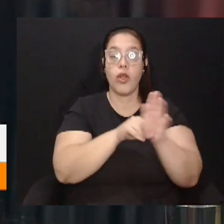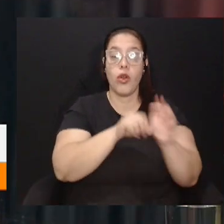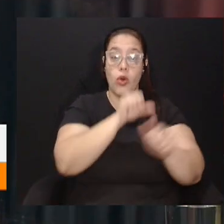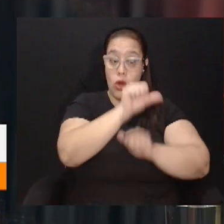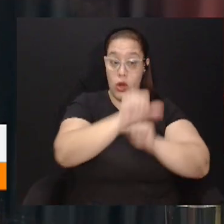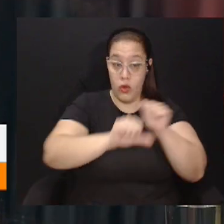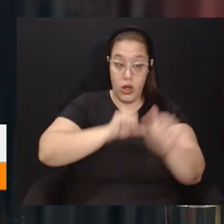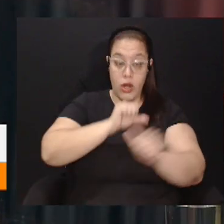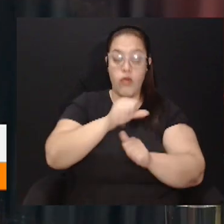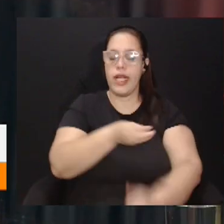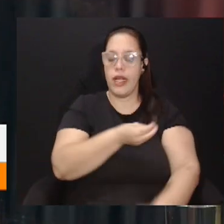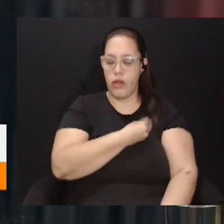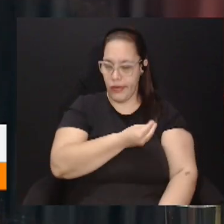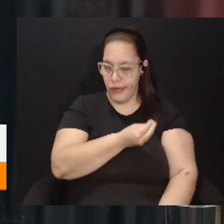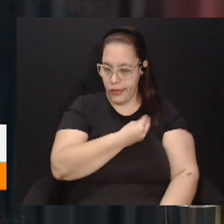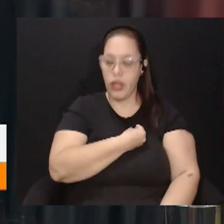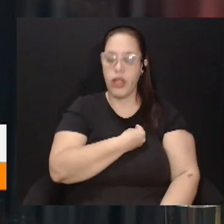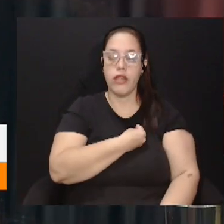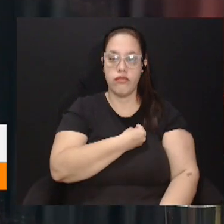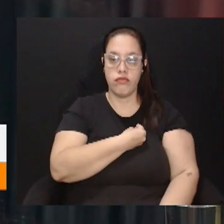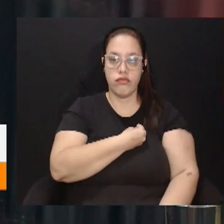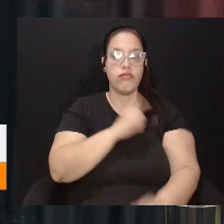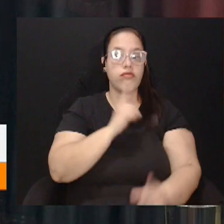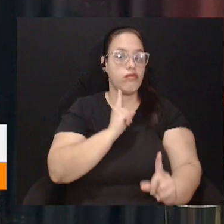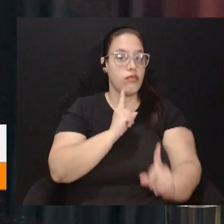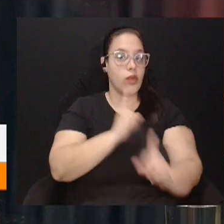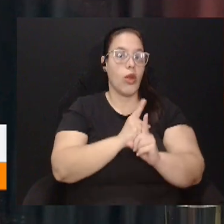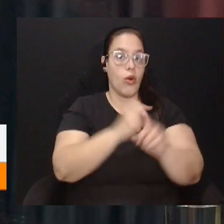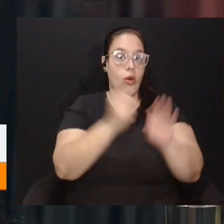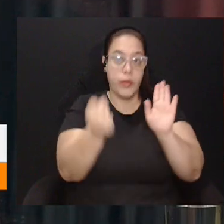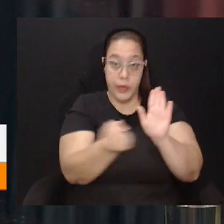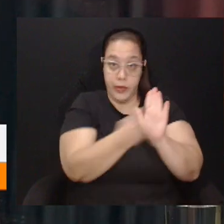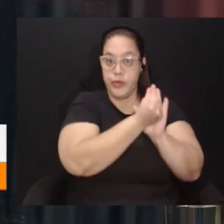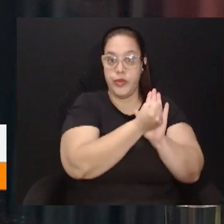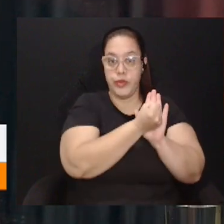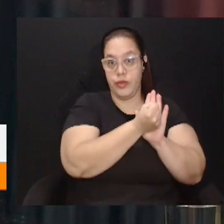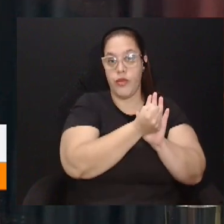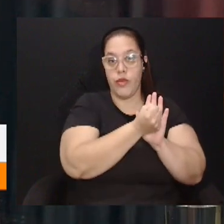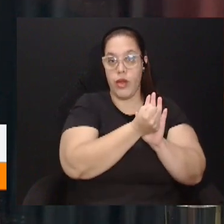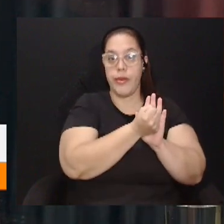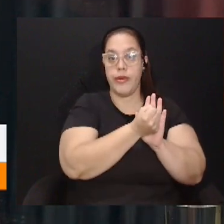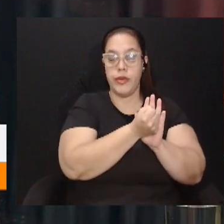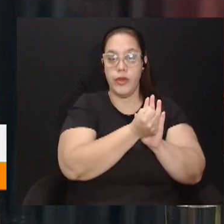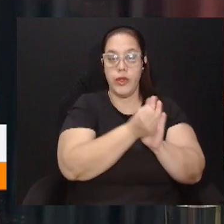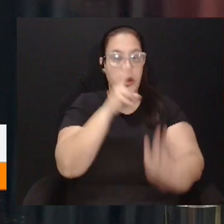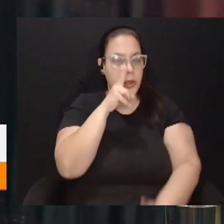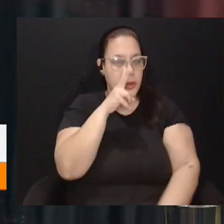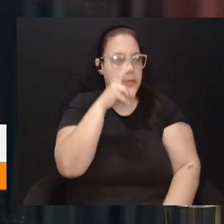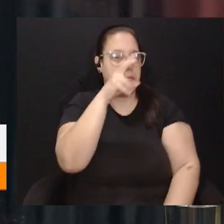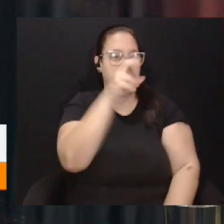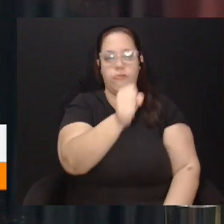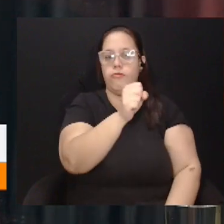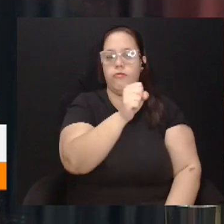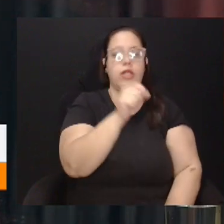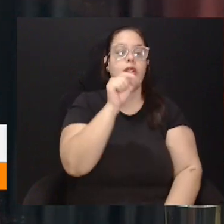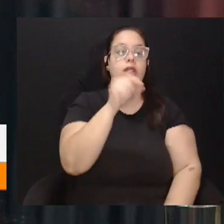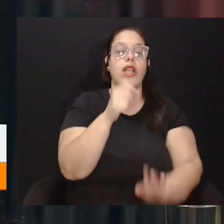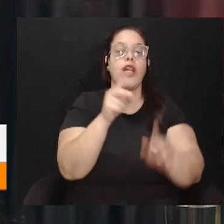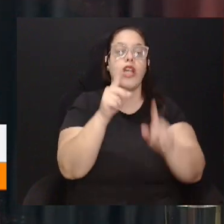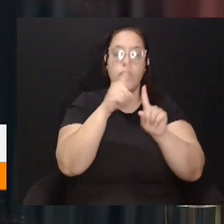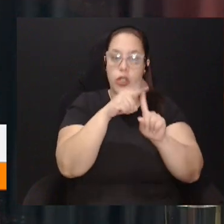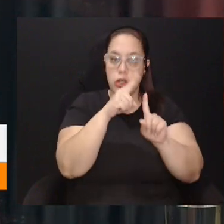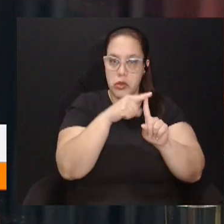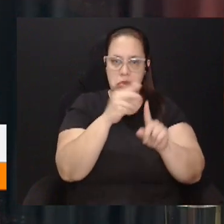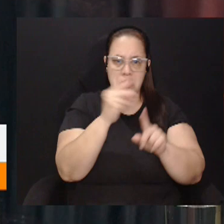vida, e nós encontramos registros, a respeito dessa força, né, deste elemento desde a